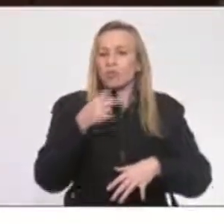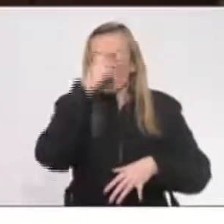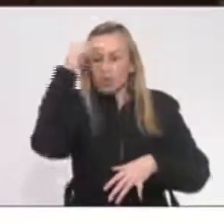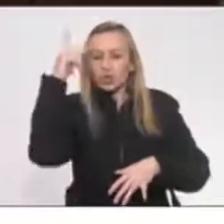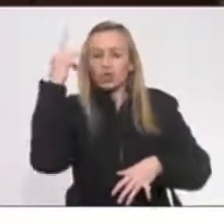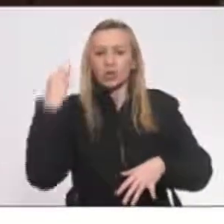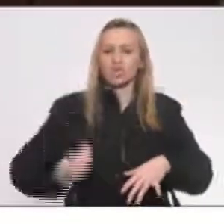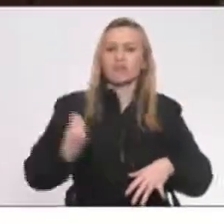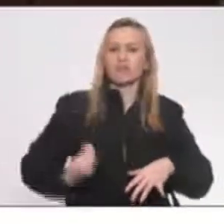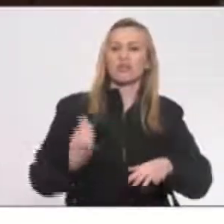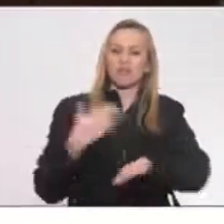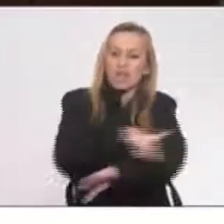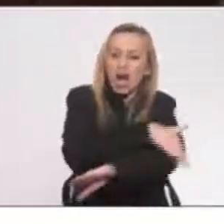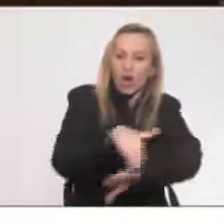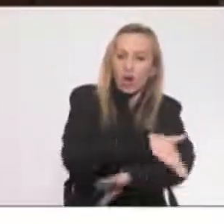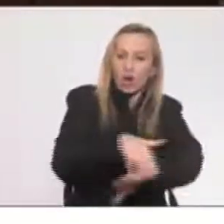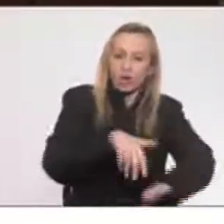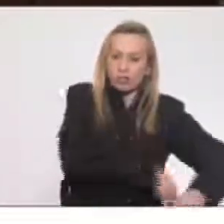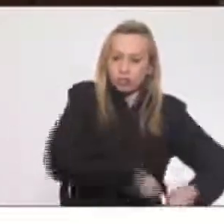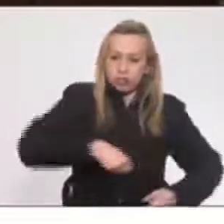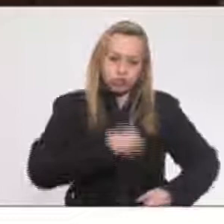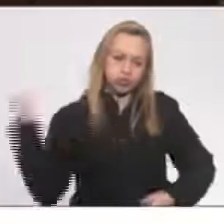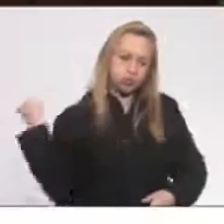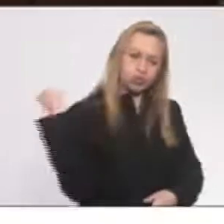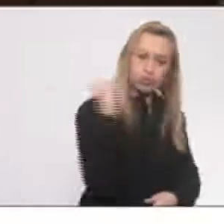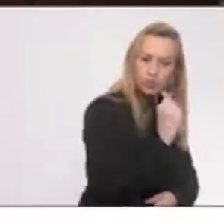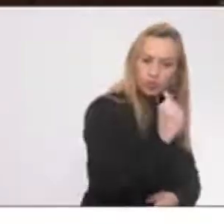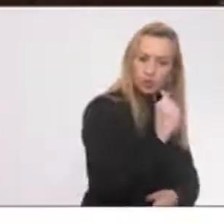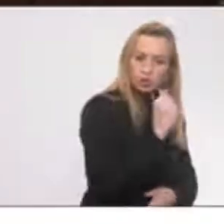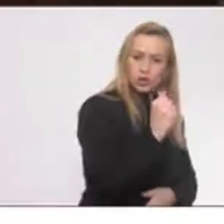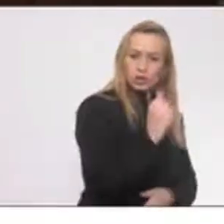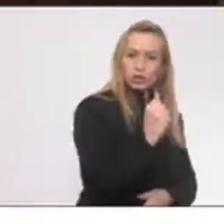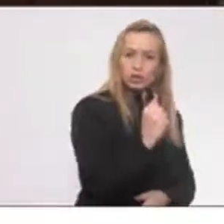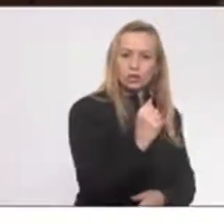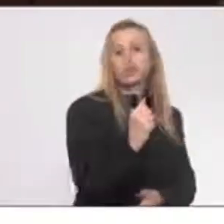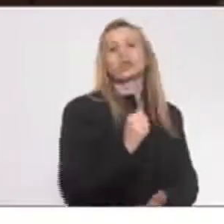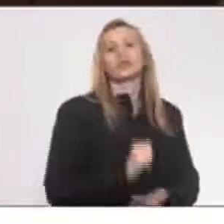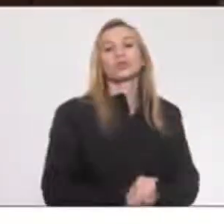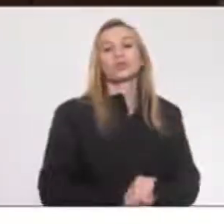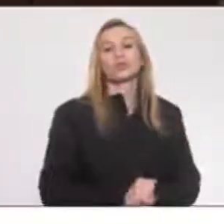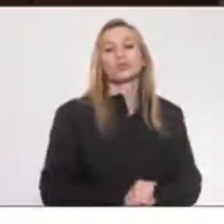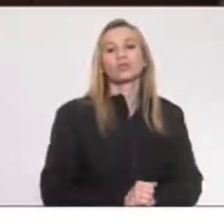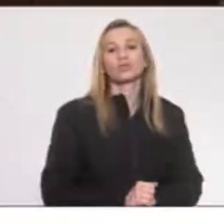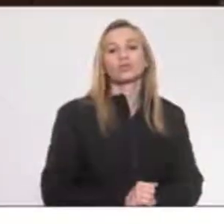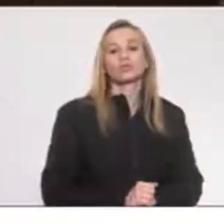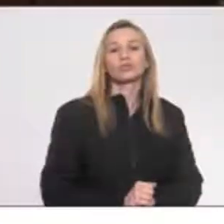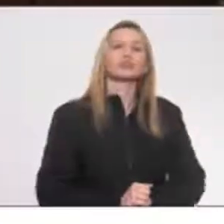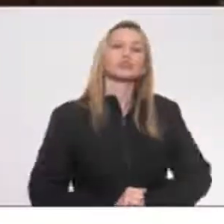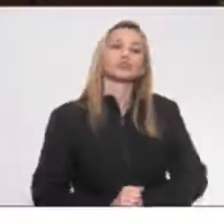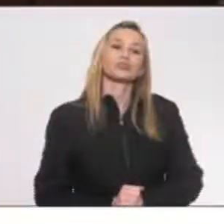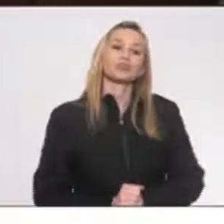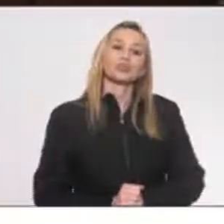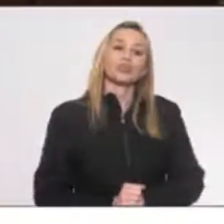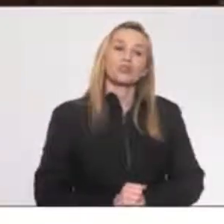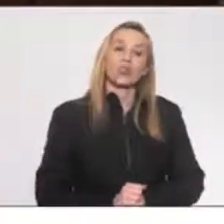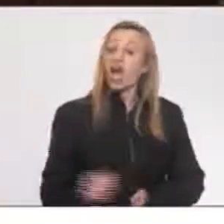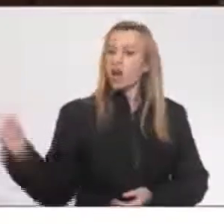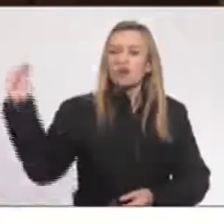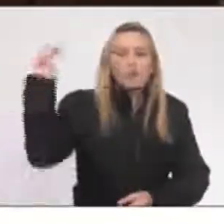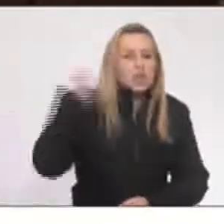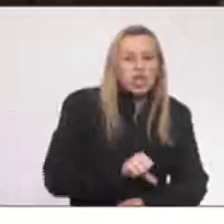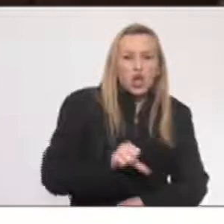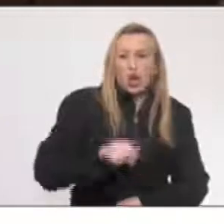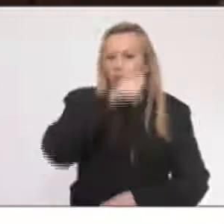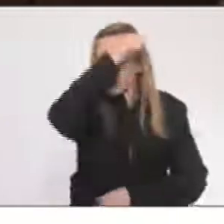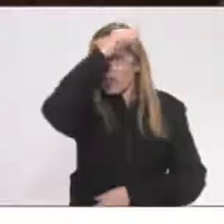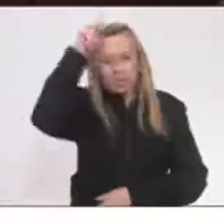margem da sociedade, mas, sobretudo, invisível às ações da Prefeitura do Rio de Janeiro, aliás, a pior prefeitura